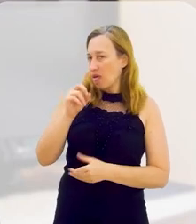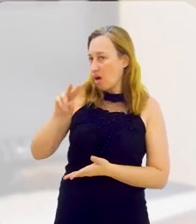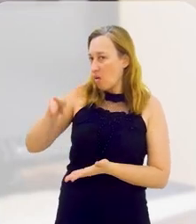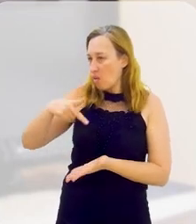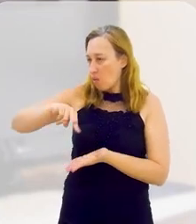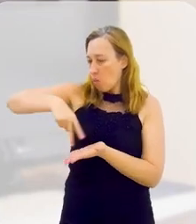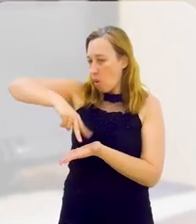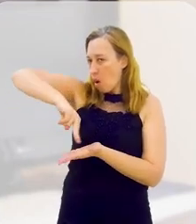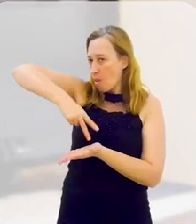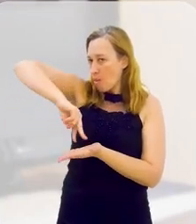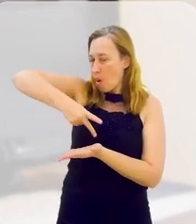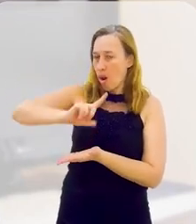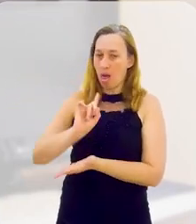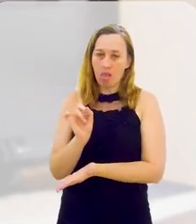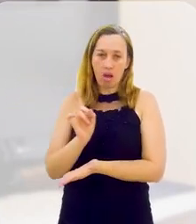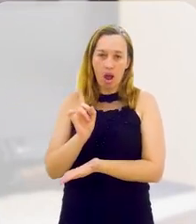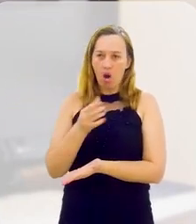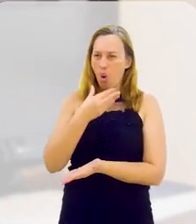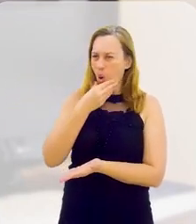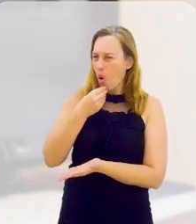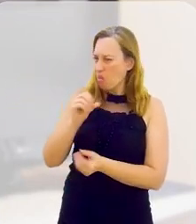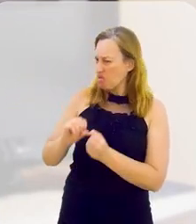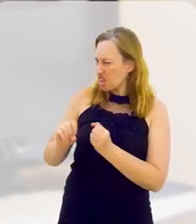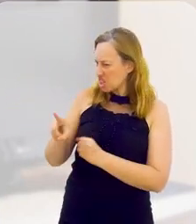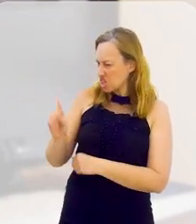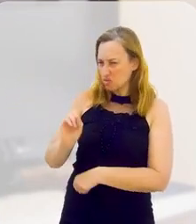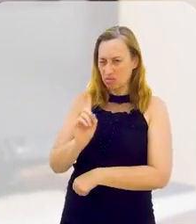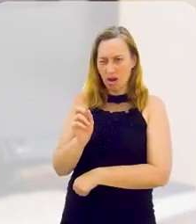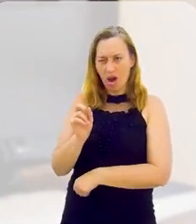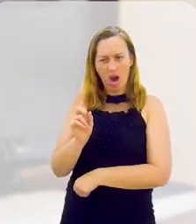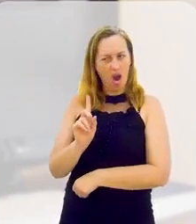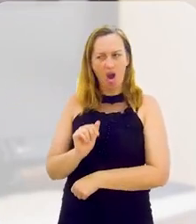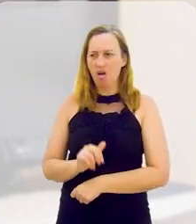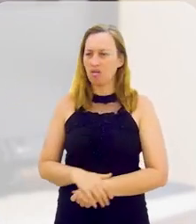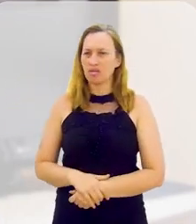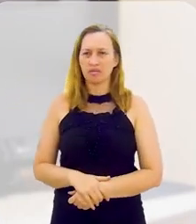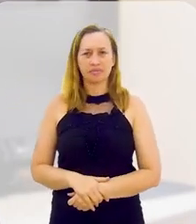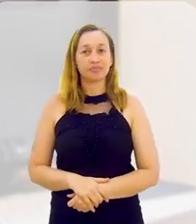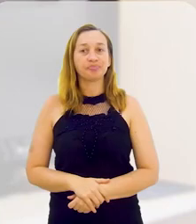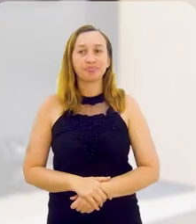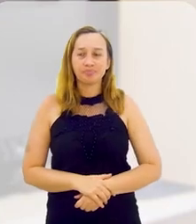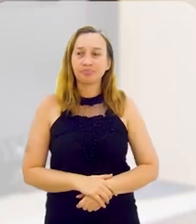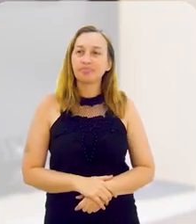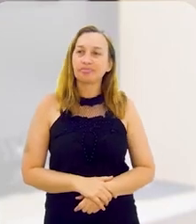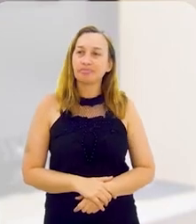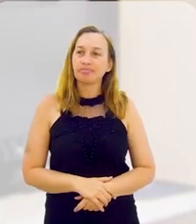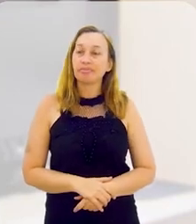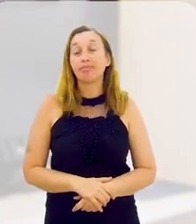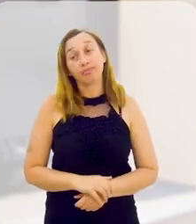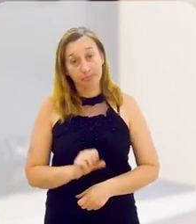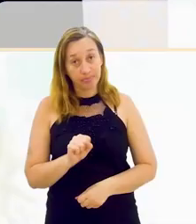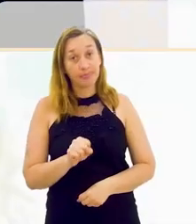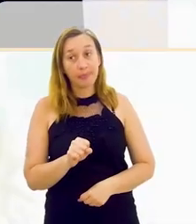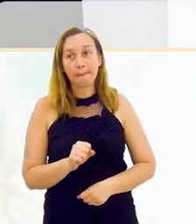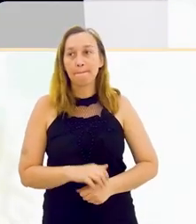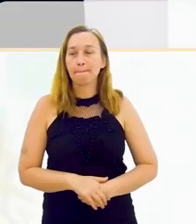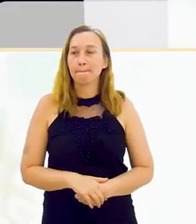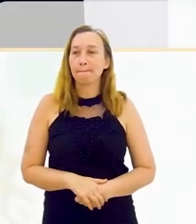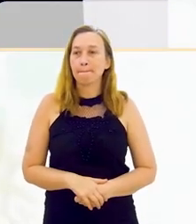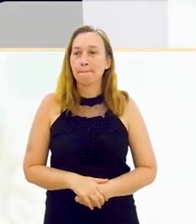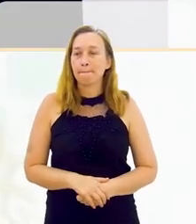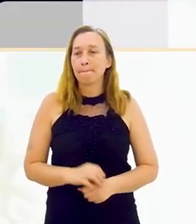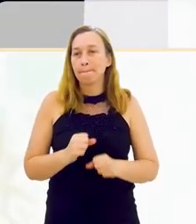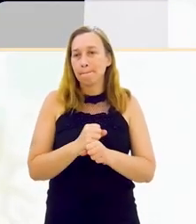homem não rebola. Homem não faz isso, homem não faz aquilo outro, né?